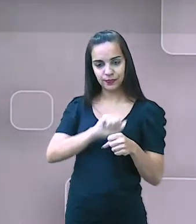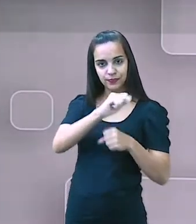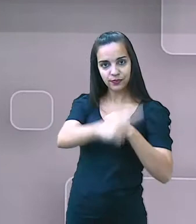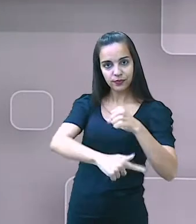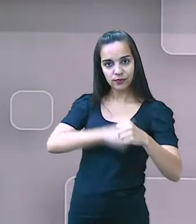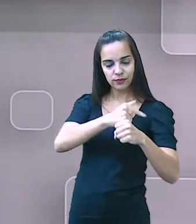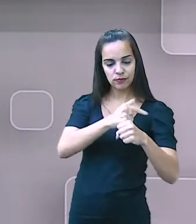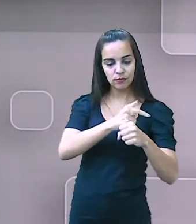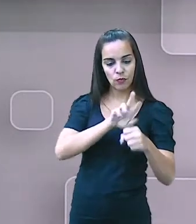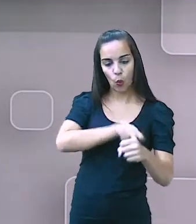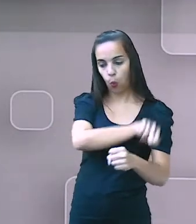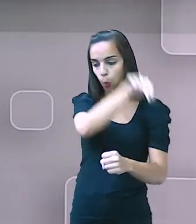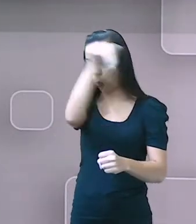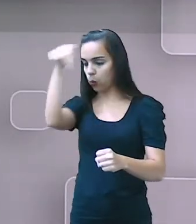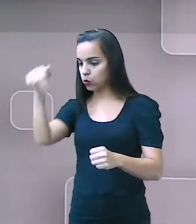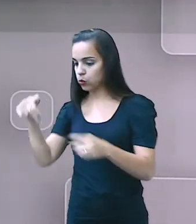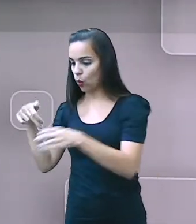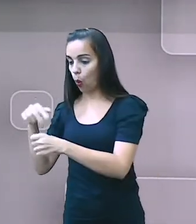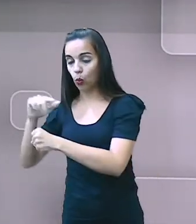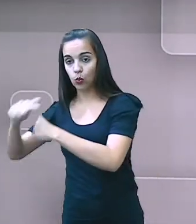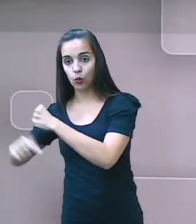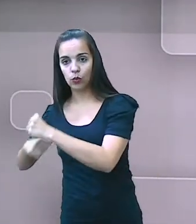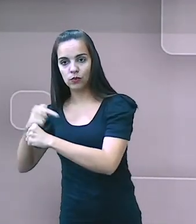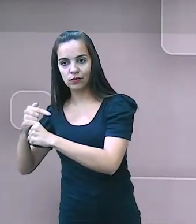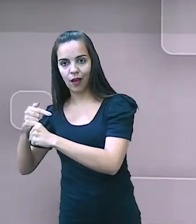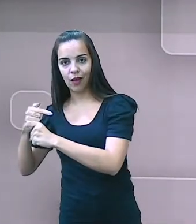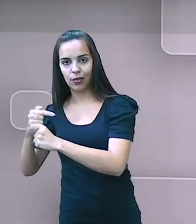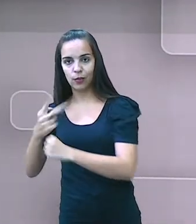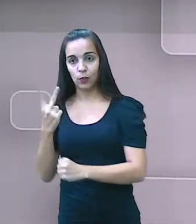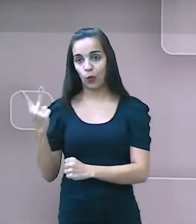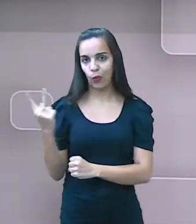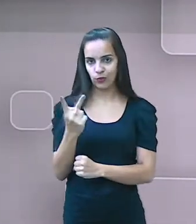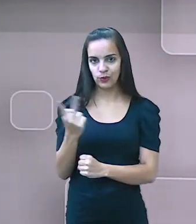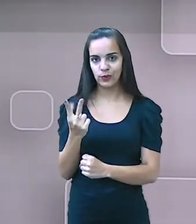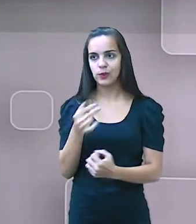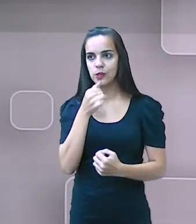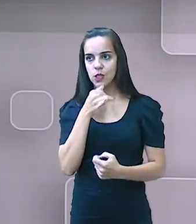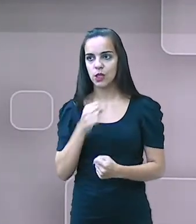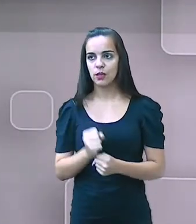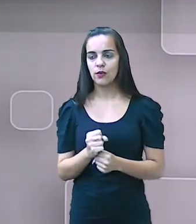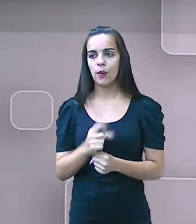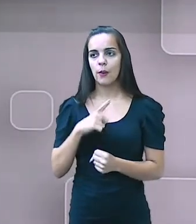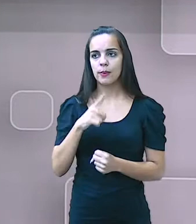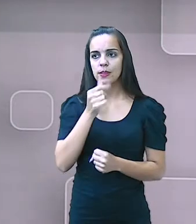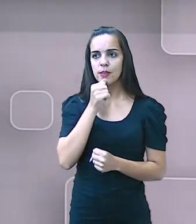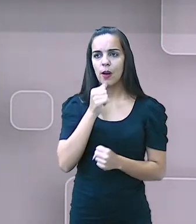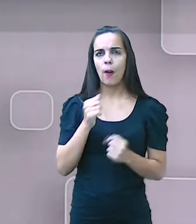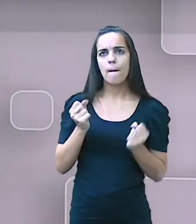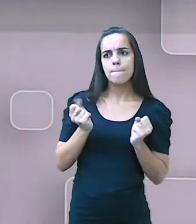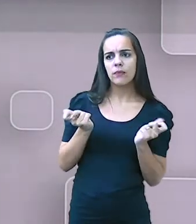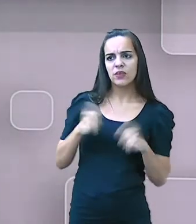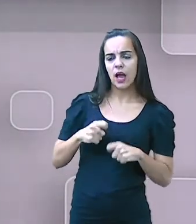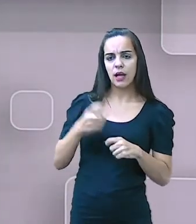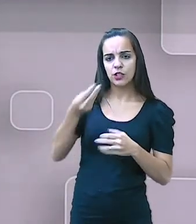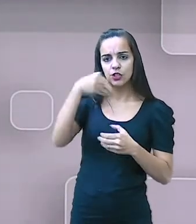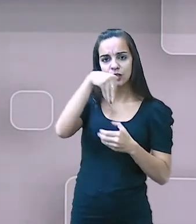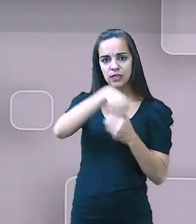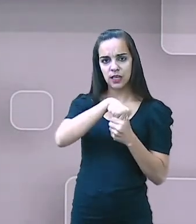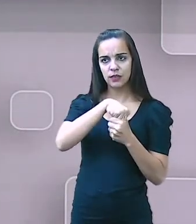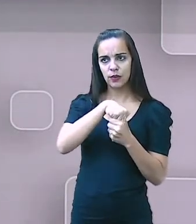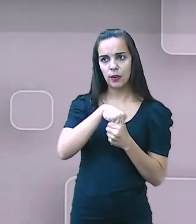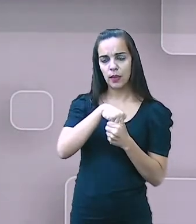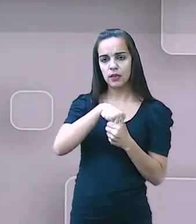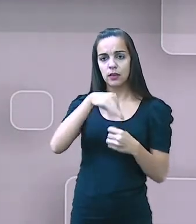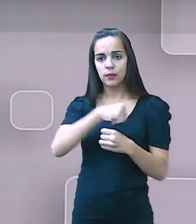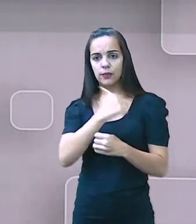outro nível mais externo ou retornar de nível mais externo para